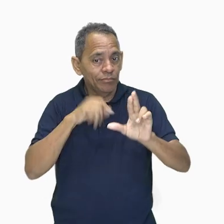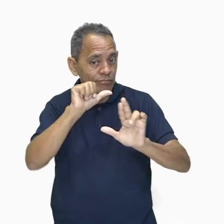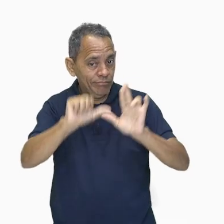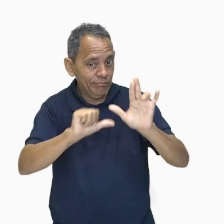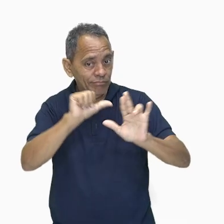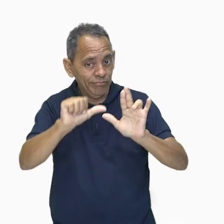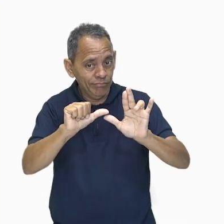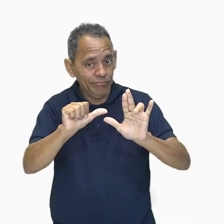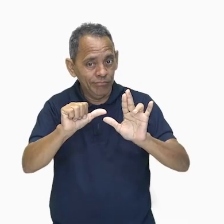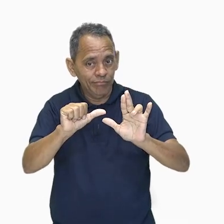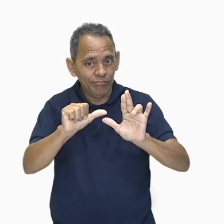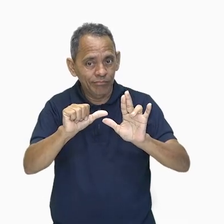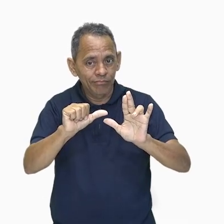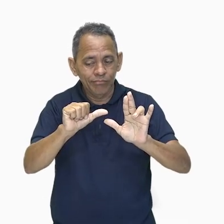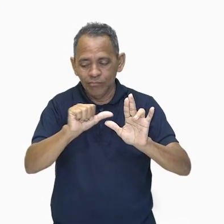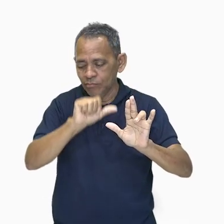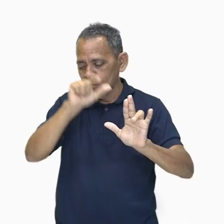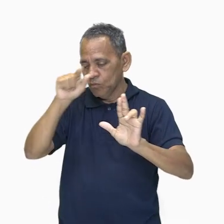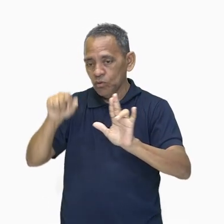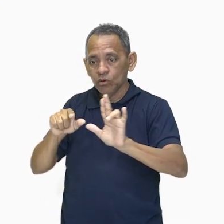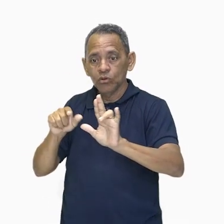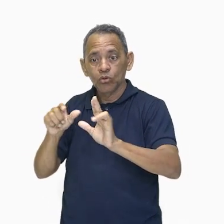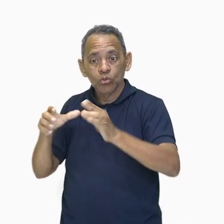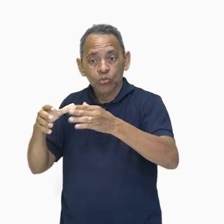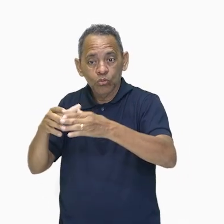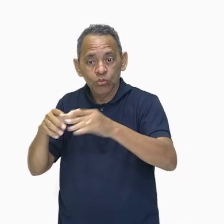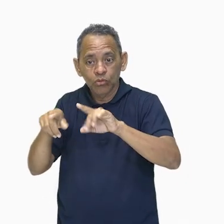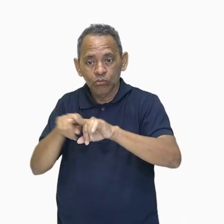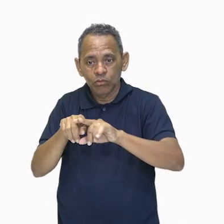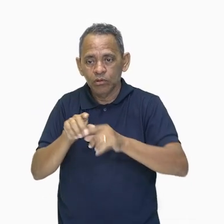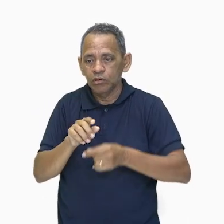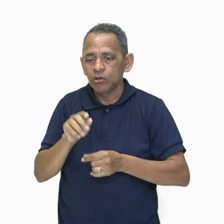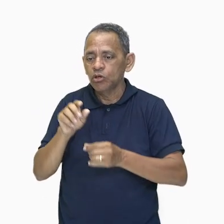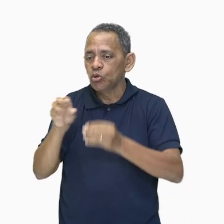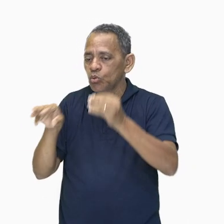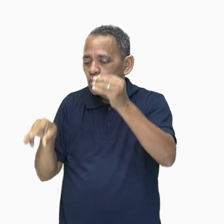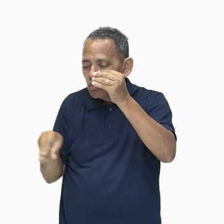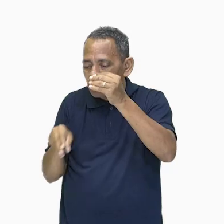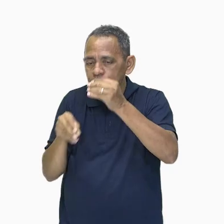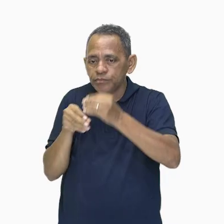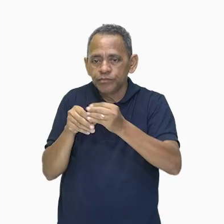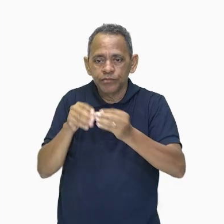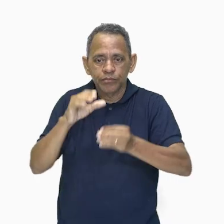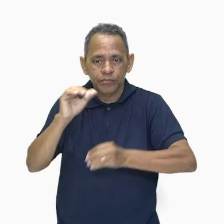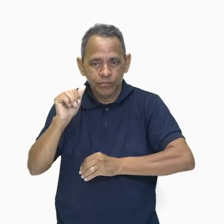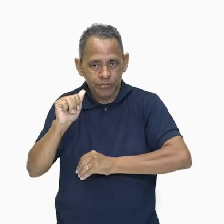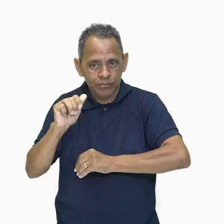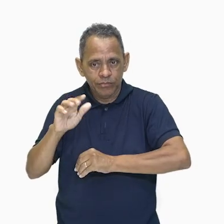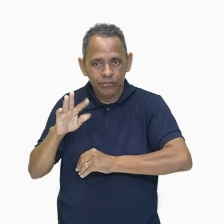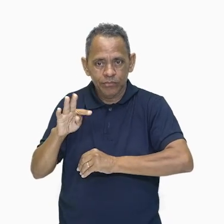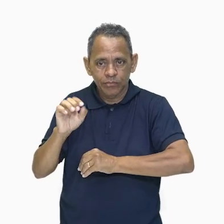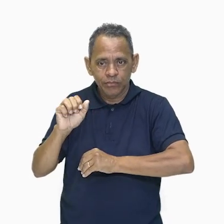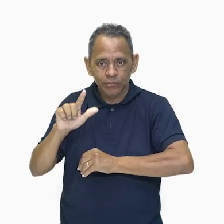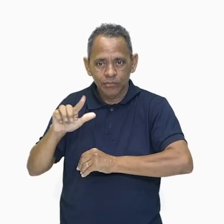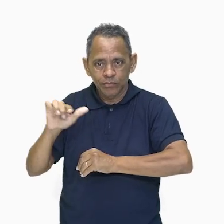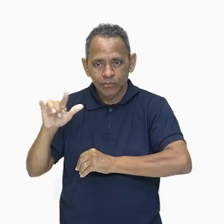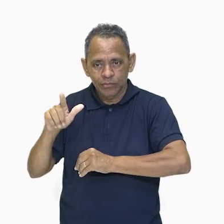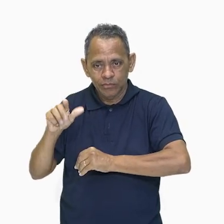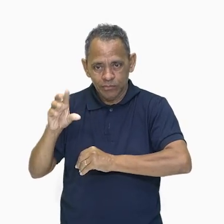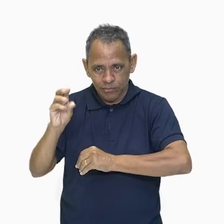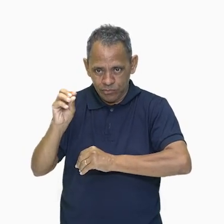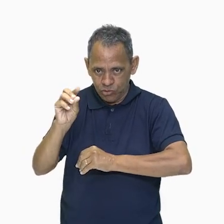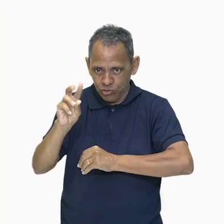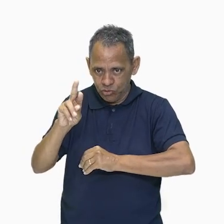eu tenho o produto. Eu vou adicionar aqui um catalisador e o catalisador vai fazer parte da reação, mas